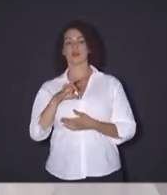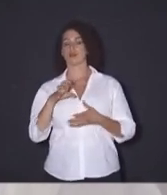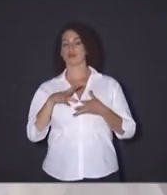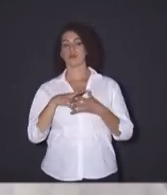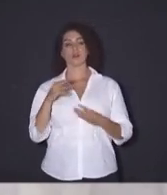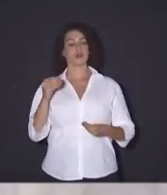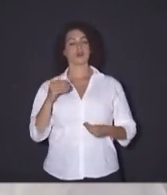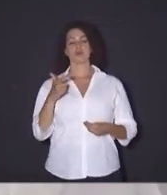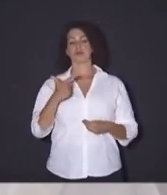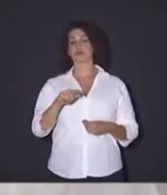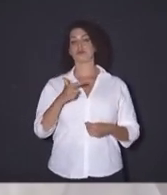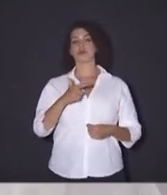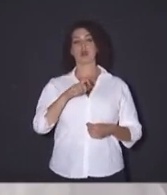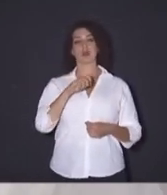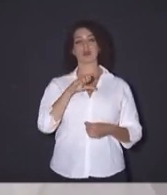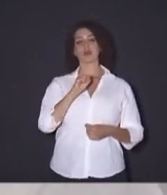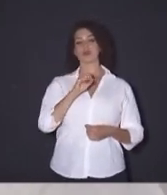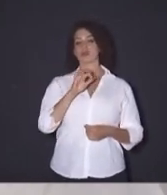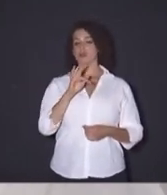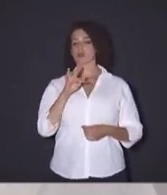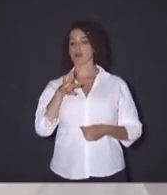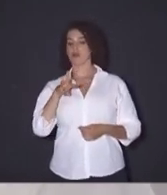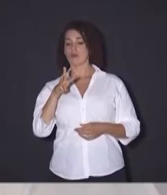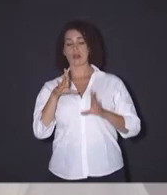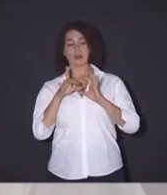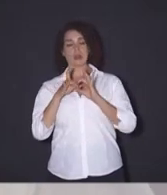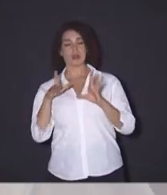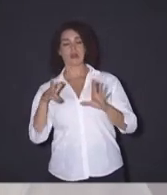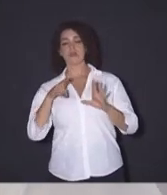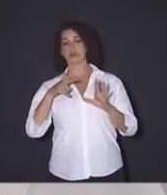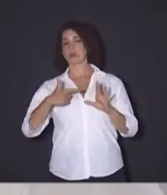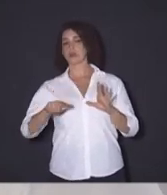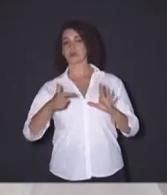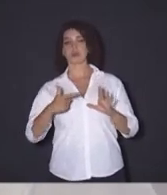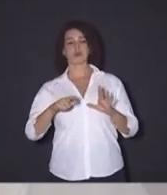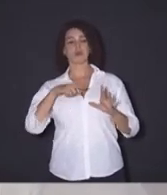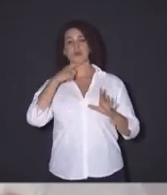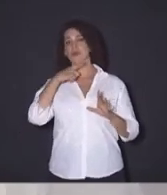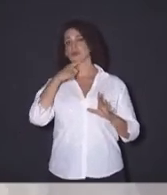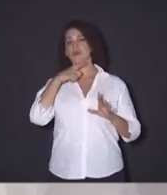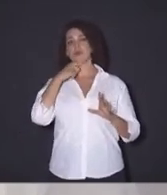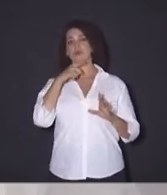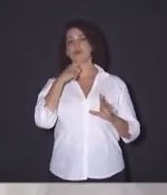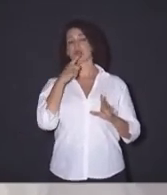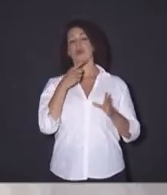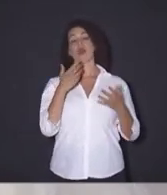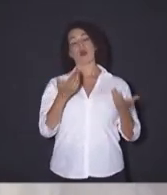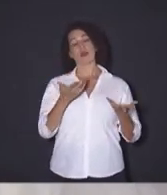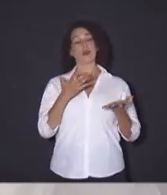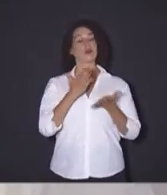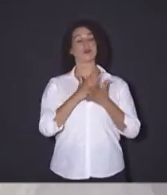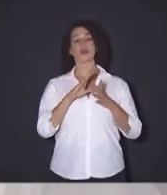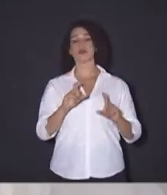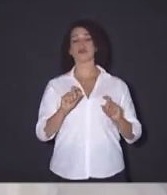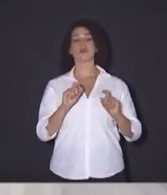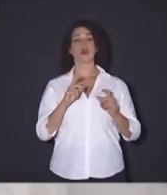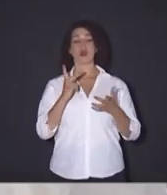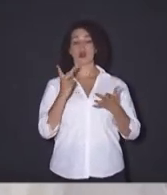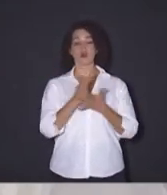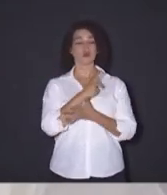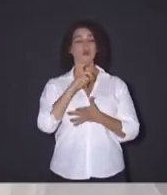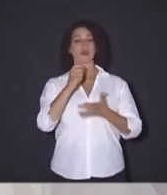softwares livres plataformas que faz com que seu conteúdo seja perene e elas vão ser derrubadas porque não